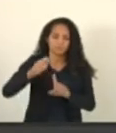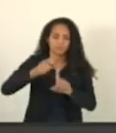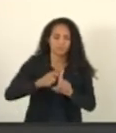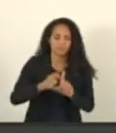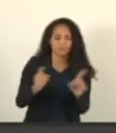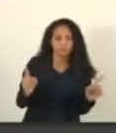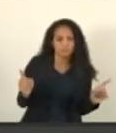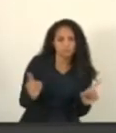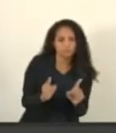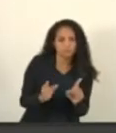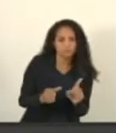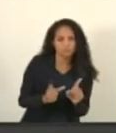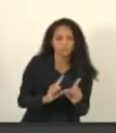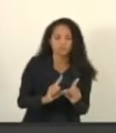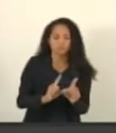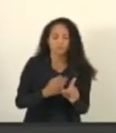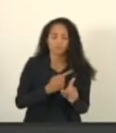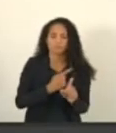do estado liberou